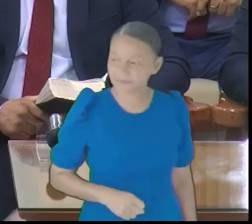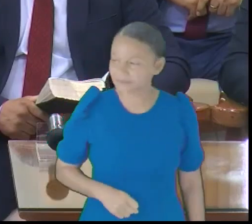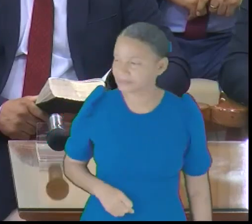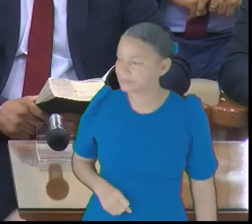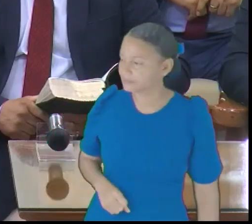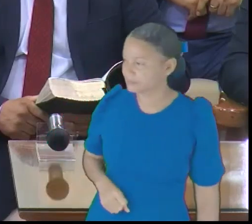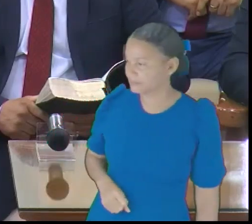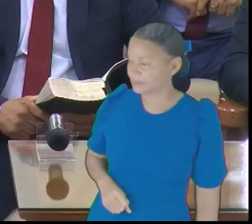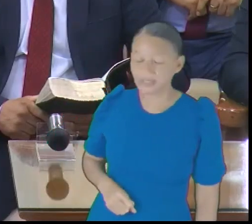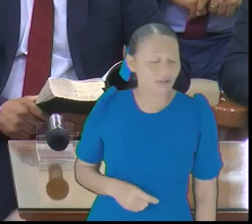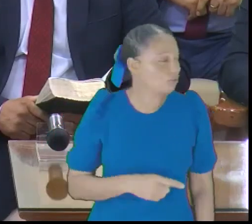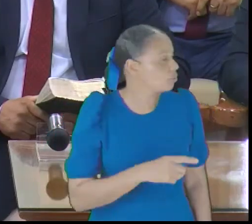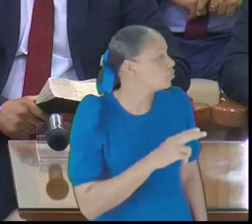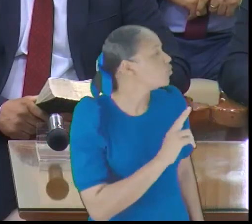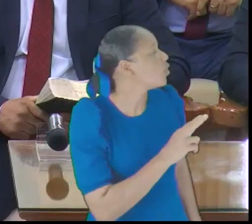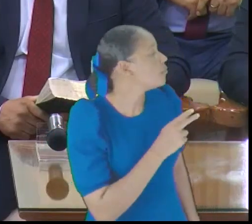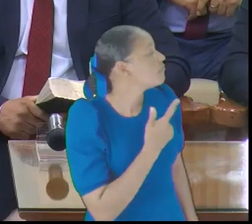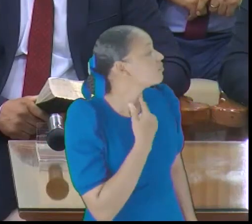deseja falar com ele?